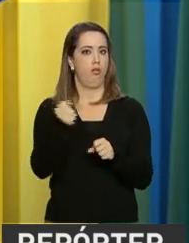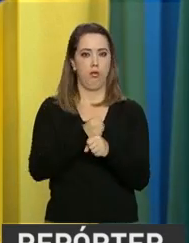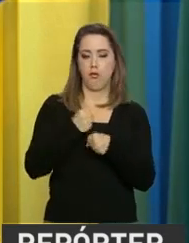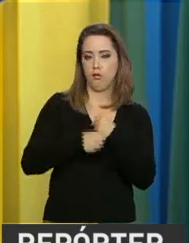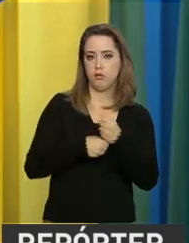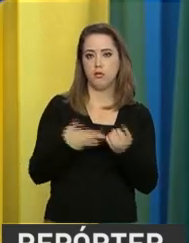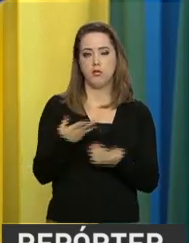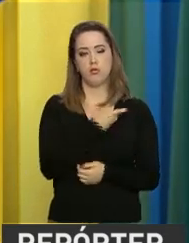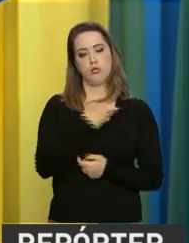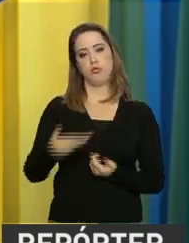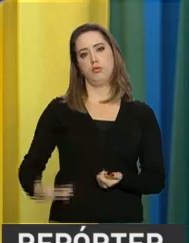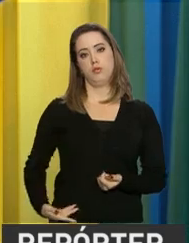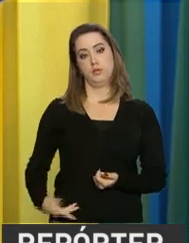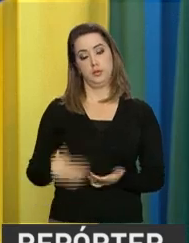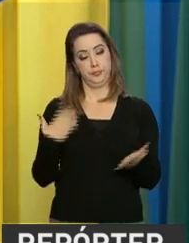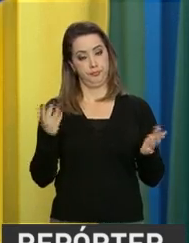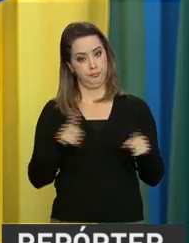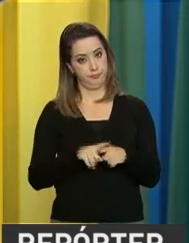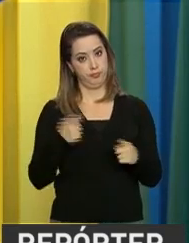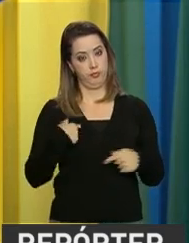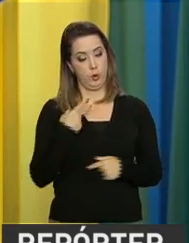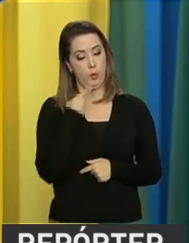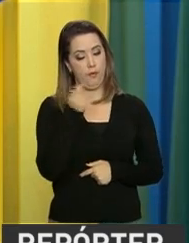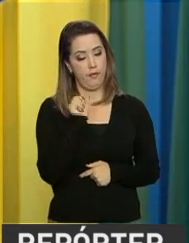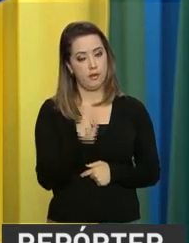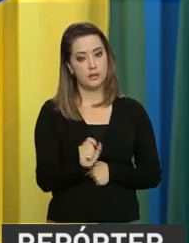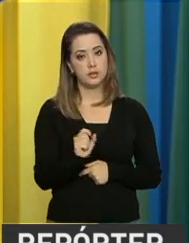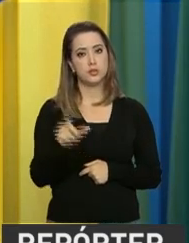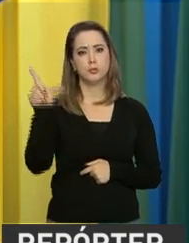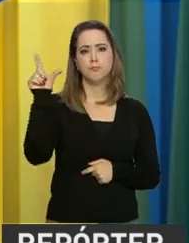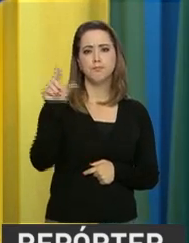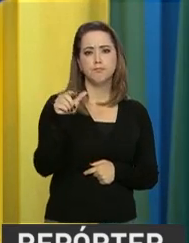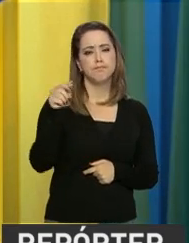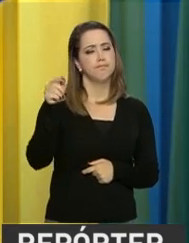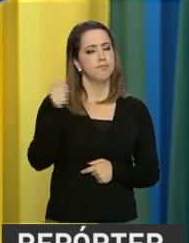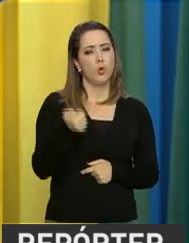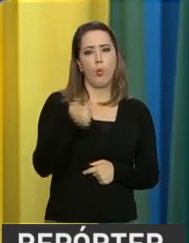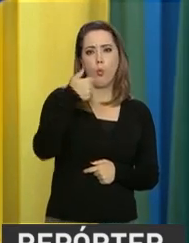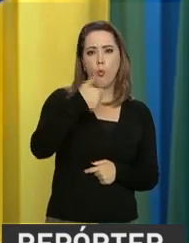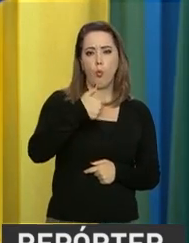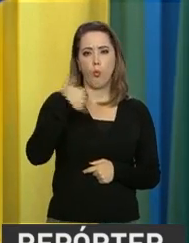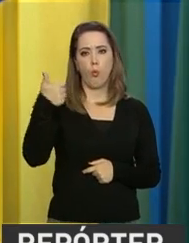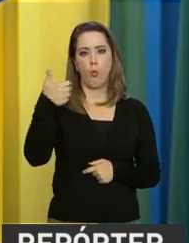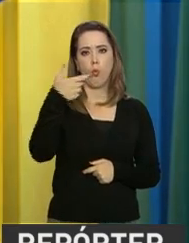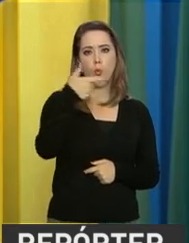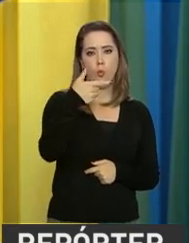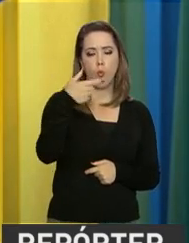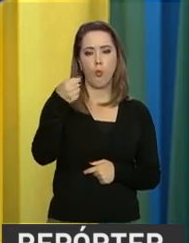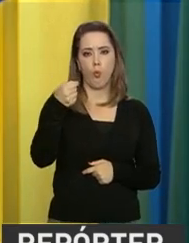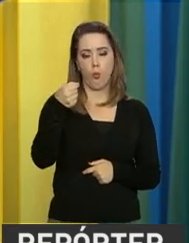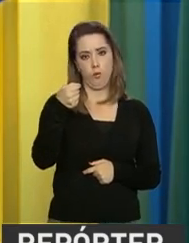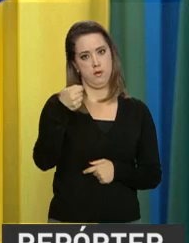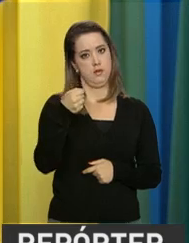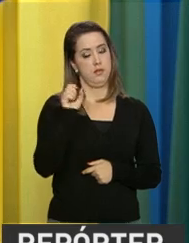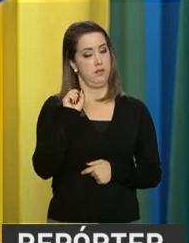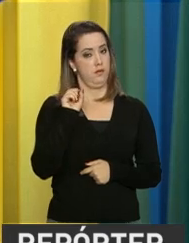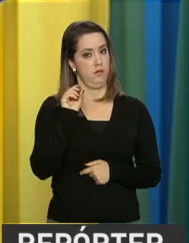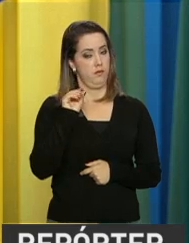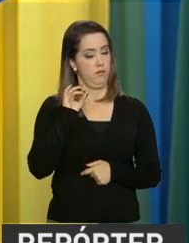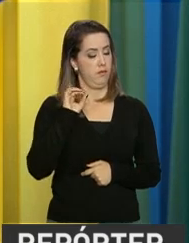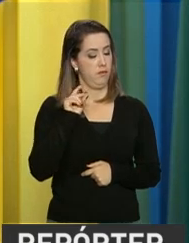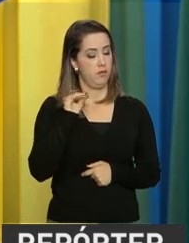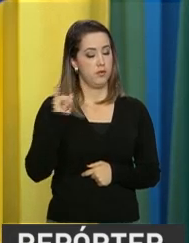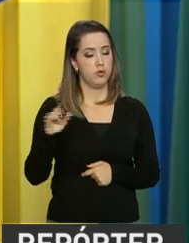dizer é que em menos de 20 dias hoje 10 19 vejam que eu conto dia a dia já pudemos